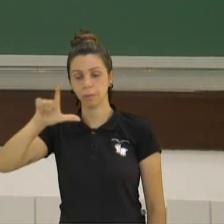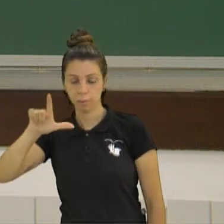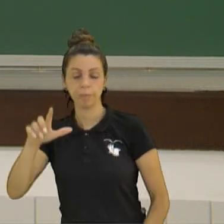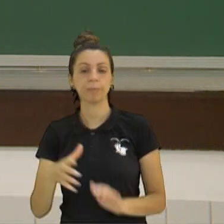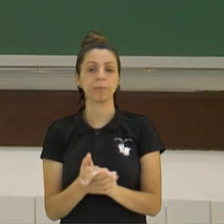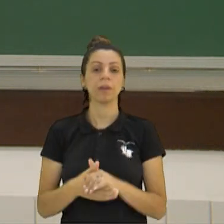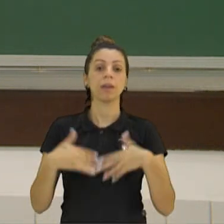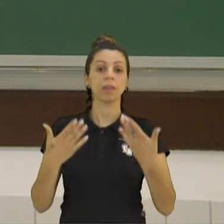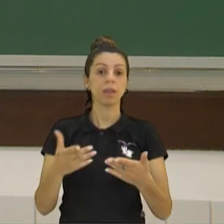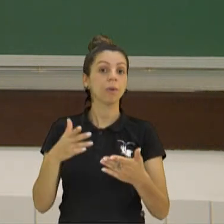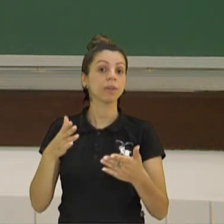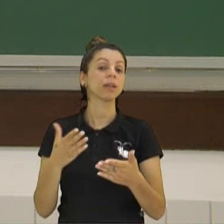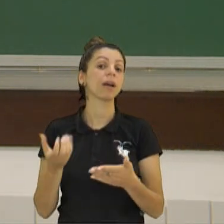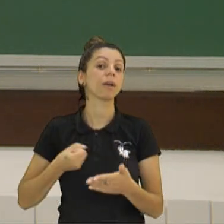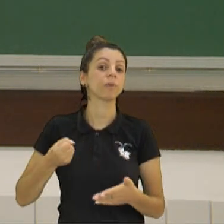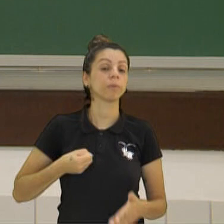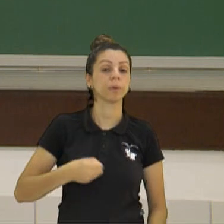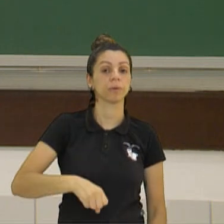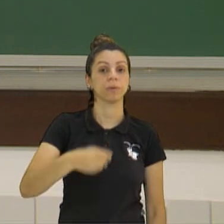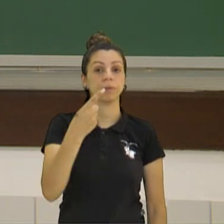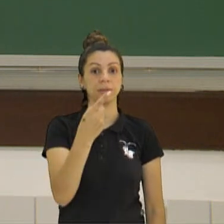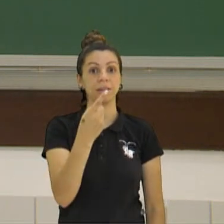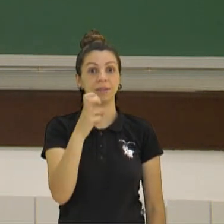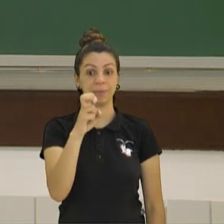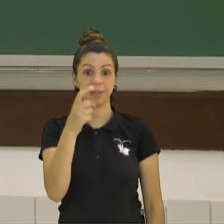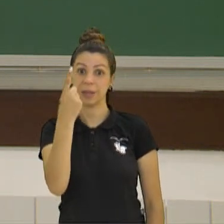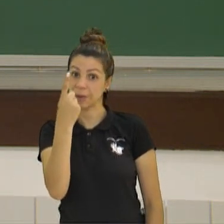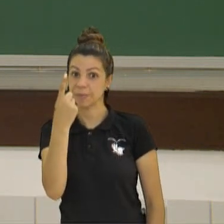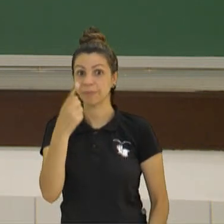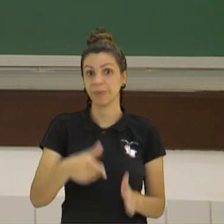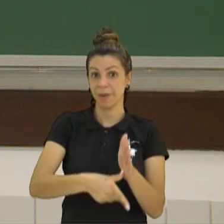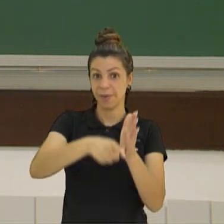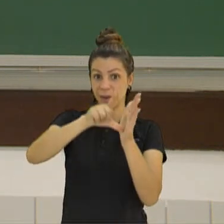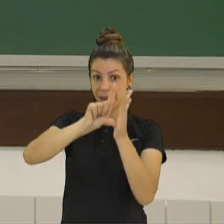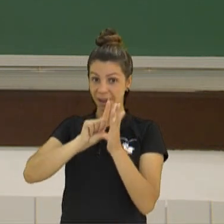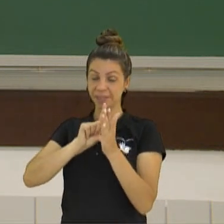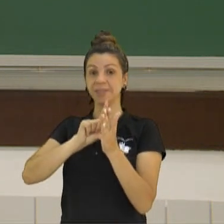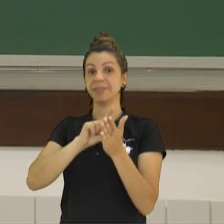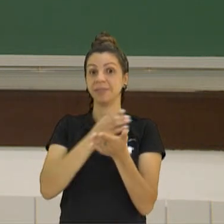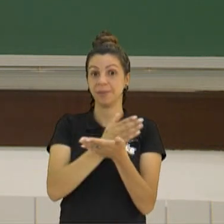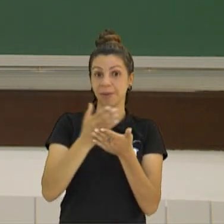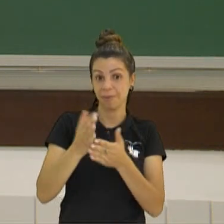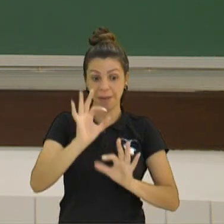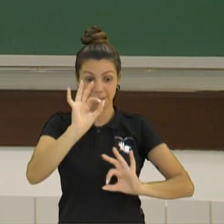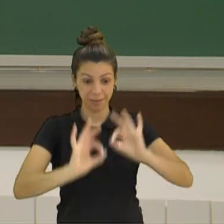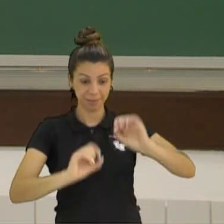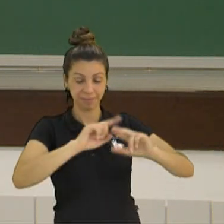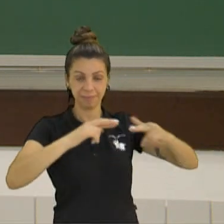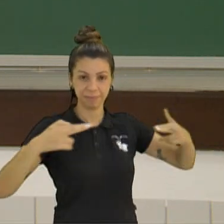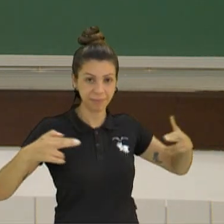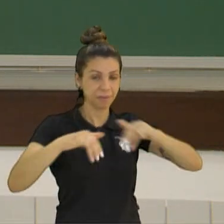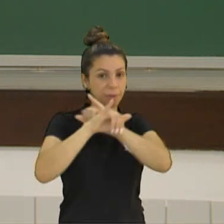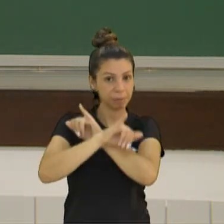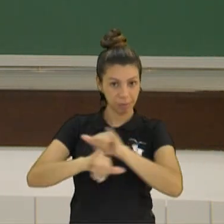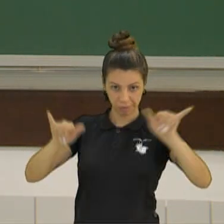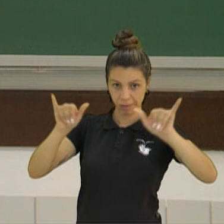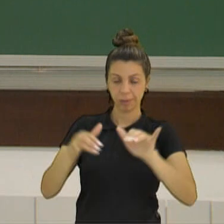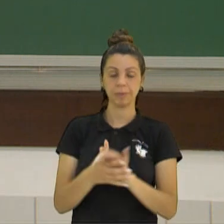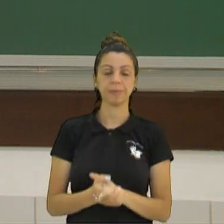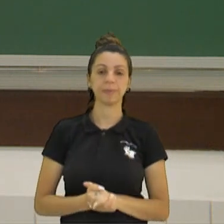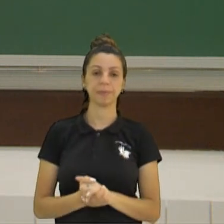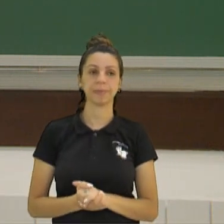matemática. E antes da gente começar, você já sabe, né? Prepare o seu material, se organiza e vamos para os nossos recadinhos.